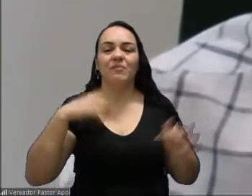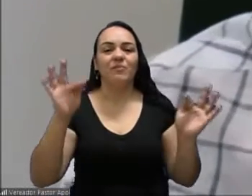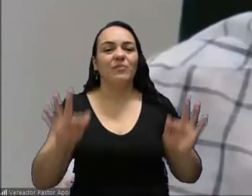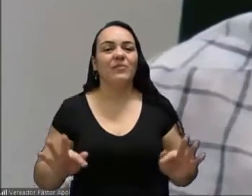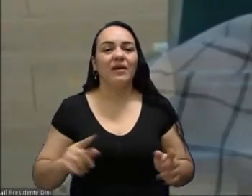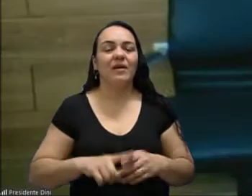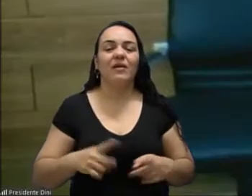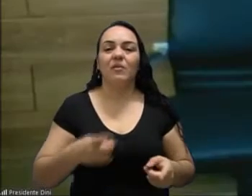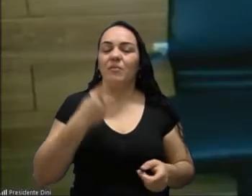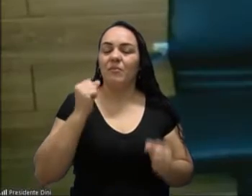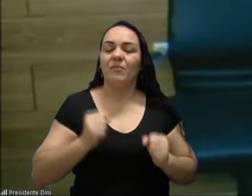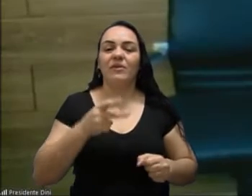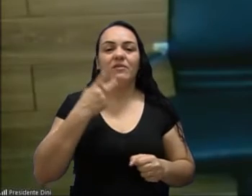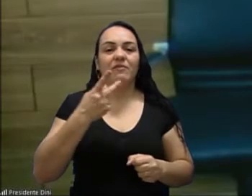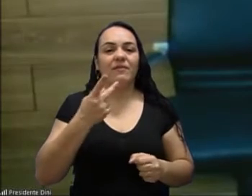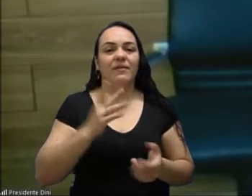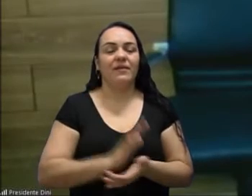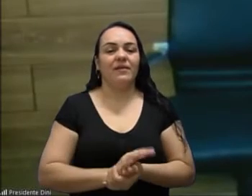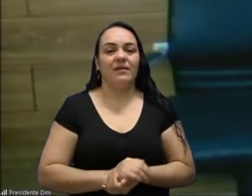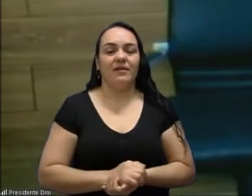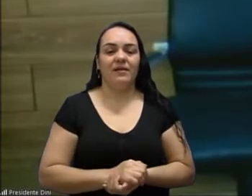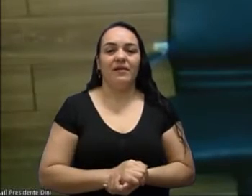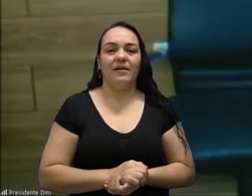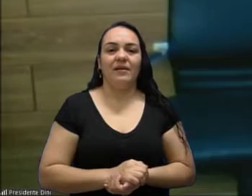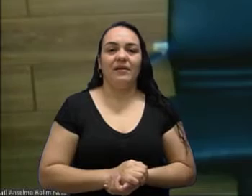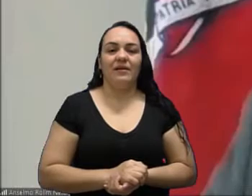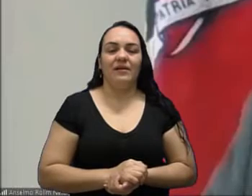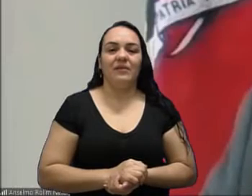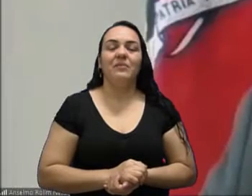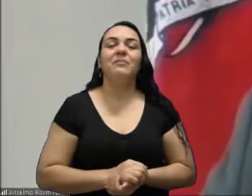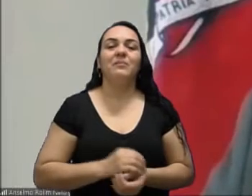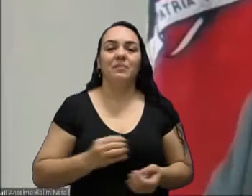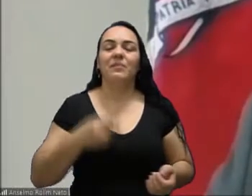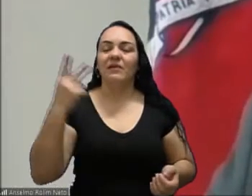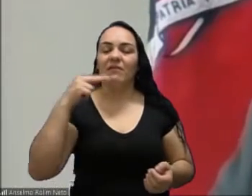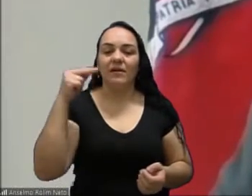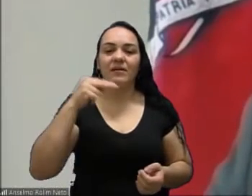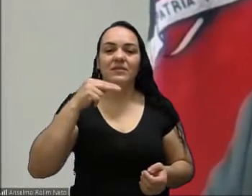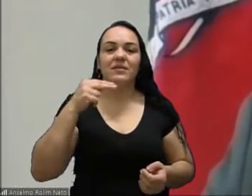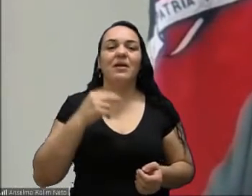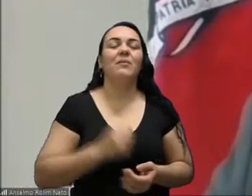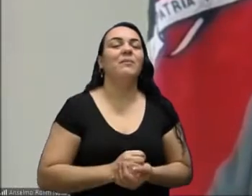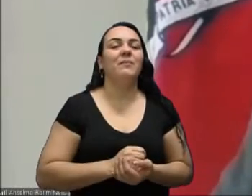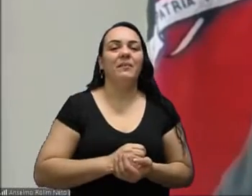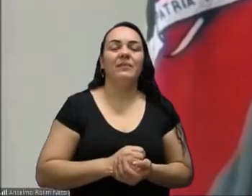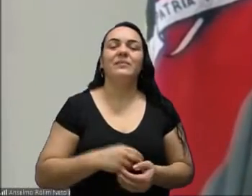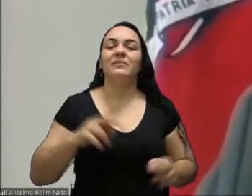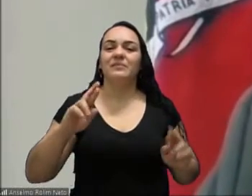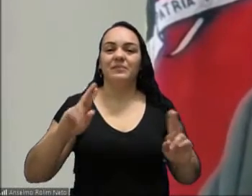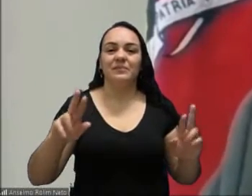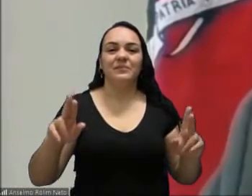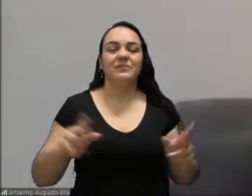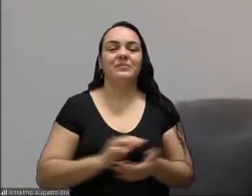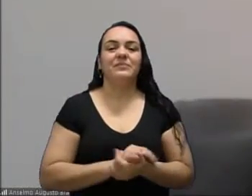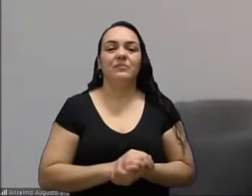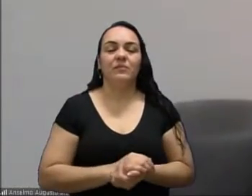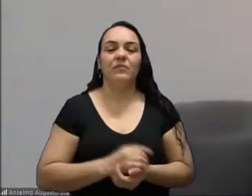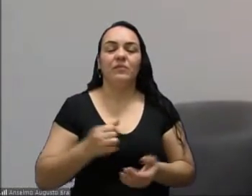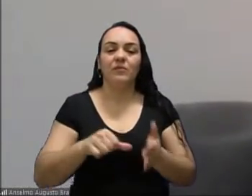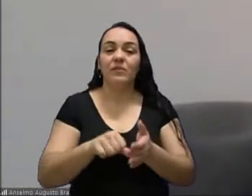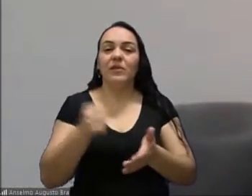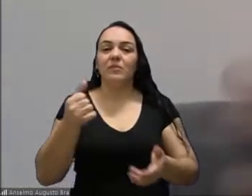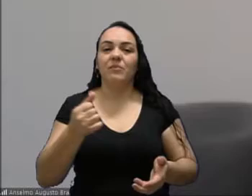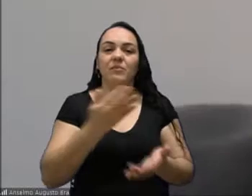Bastos, pode falar, Bastos. É só falar Anselmo Bás e Anselmo Neto, tá bom? Beleza, presidente. Eu quero aqui,